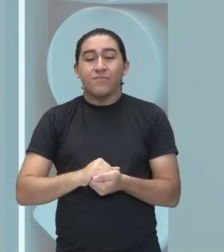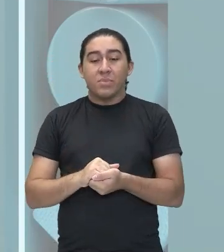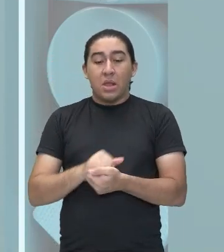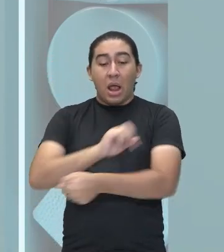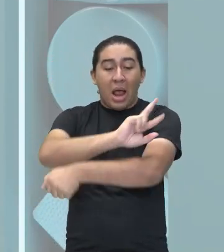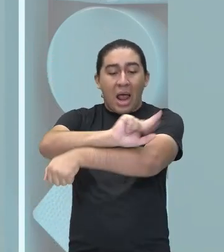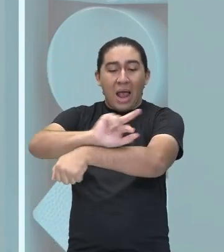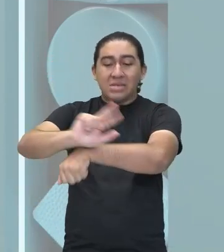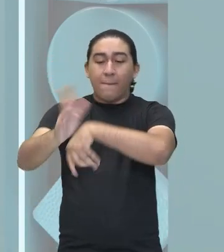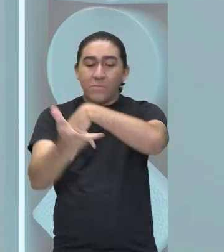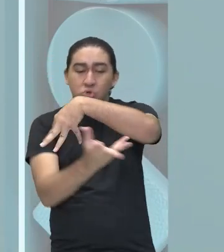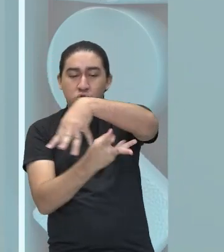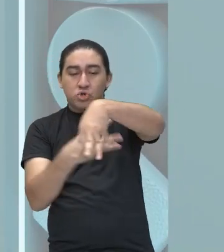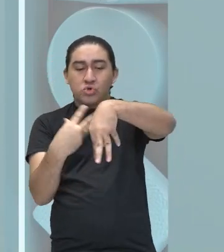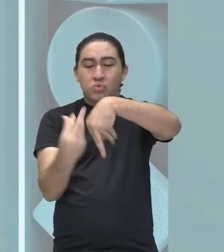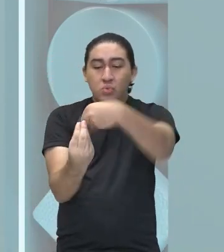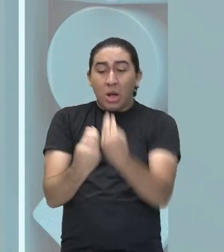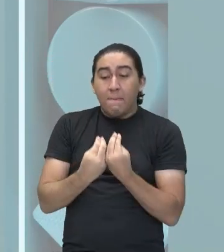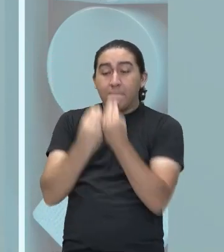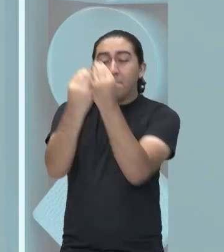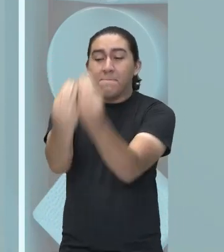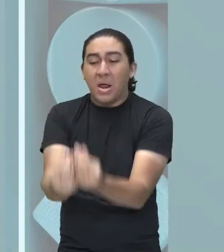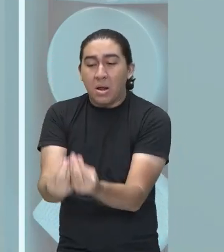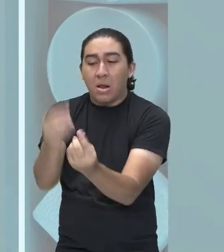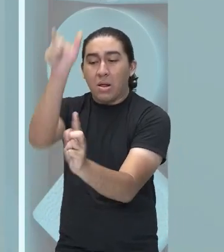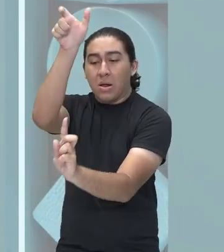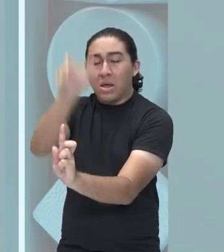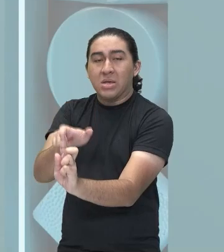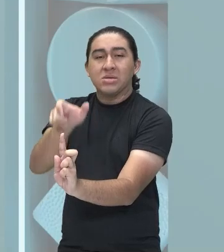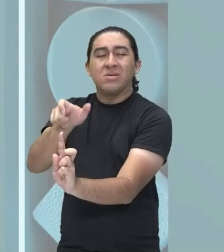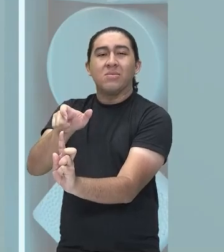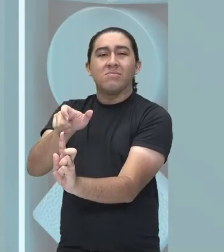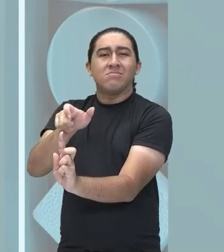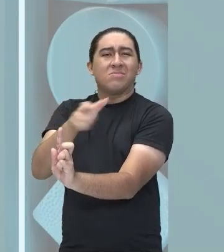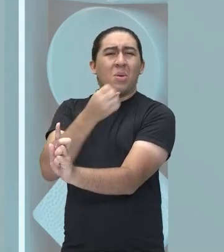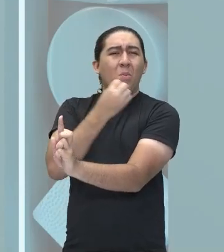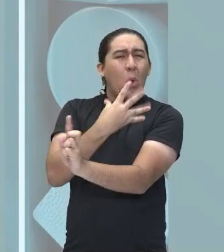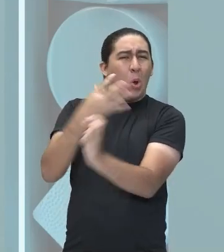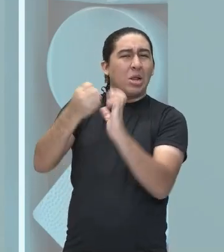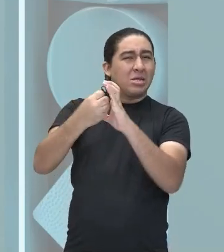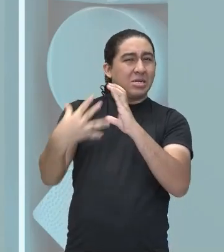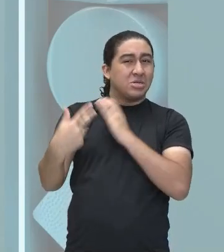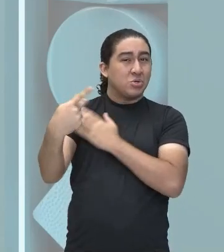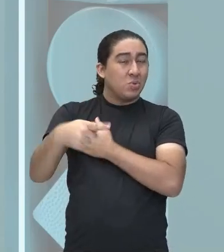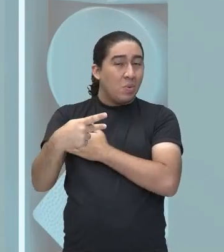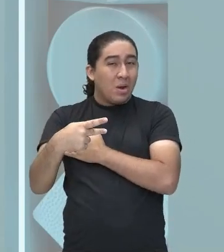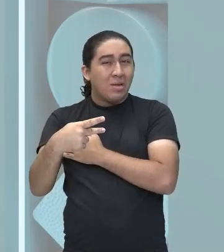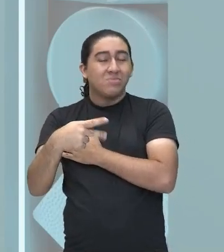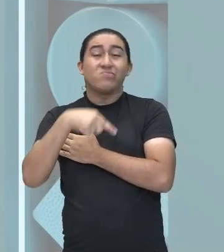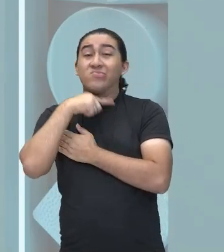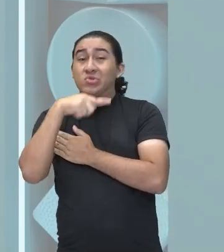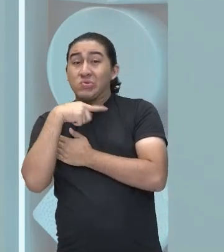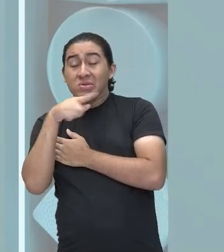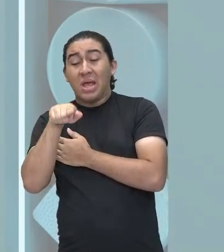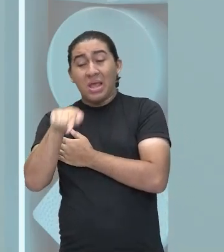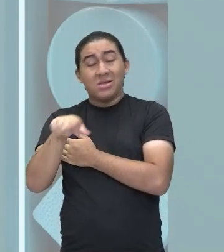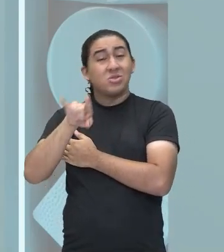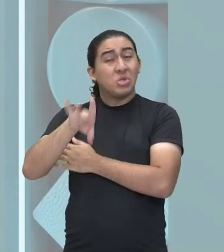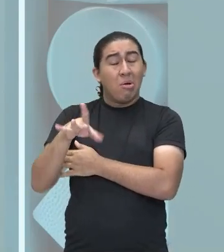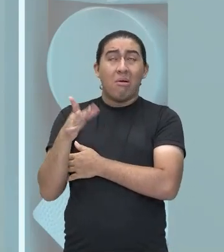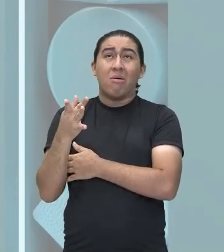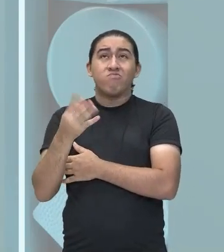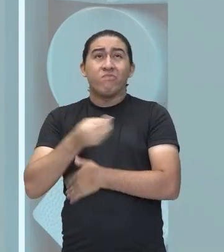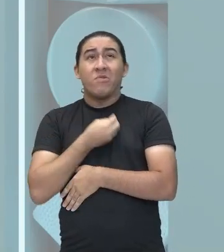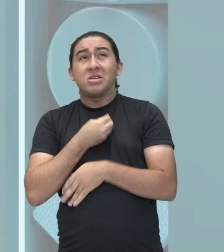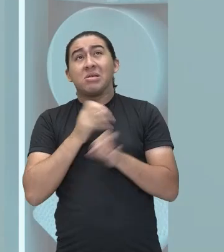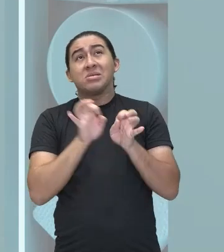traz para ele algo valoroso, algo positivo, mas esse personagem que está ali vivendo, que não tem vontade